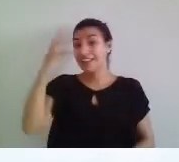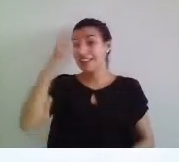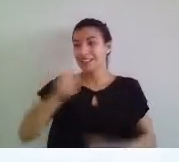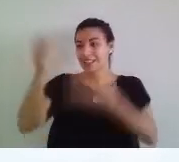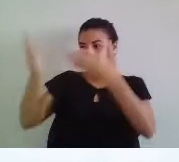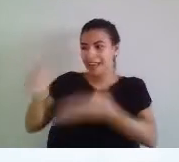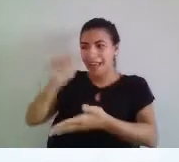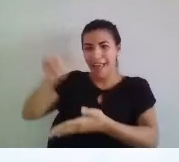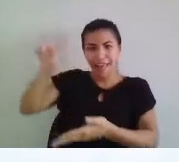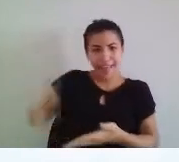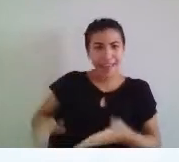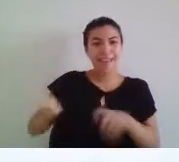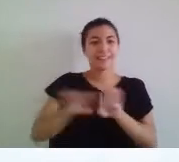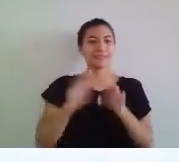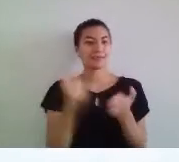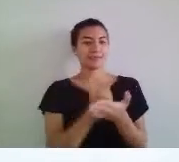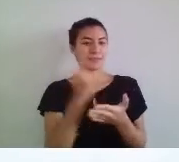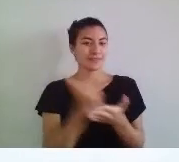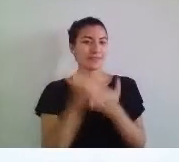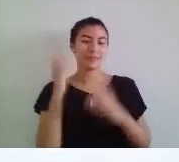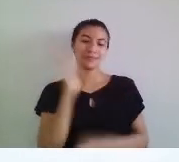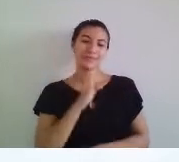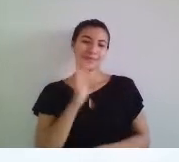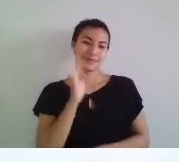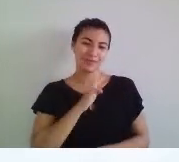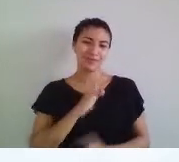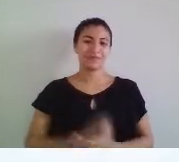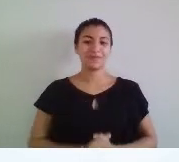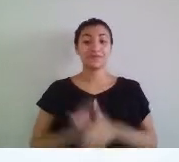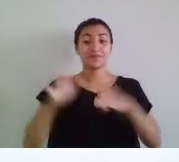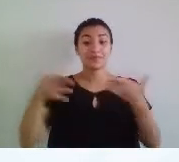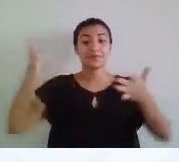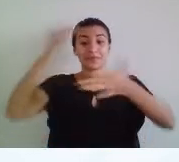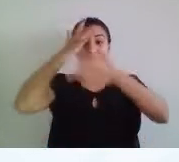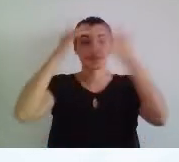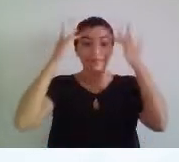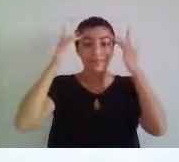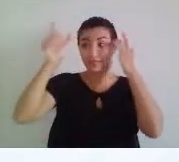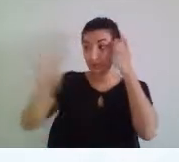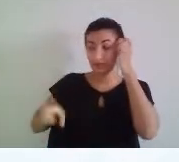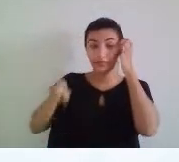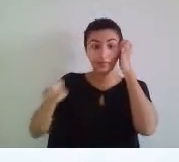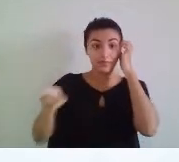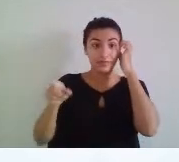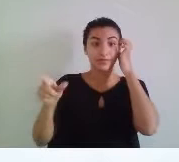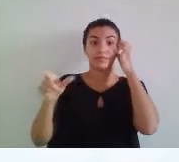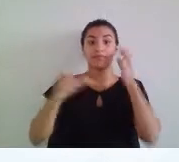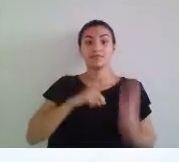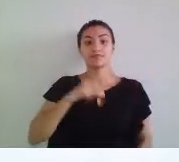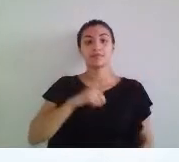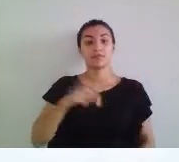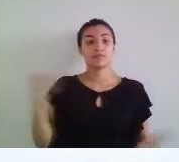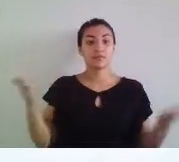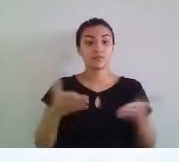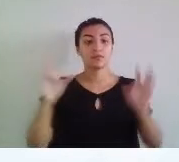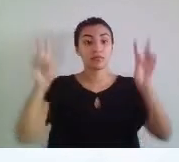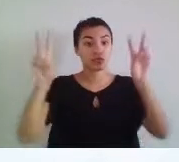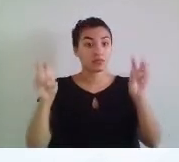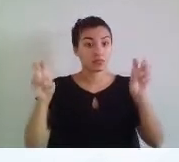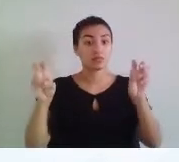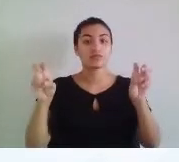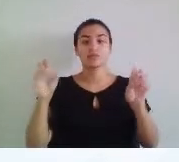do livro, muito bacana. Então, gente, e ela traz luz aqui a um tema